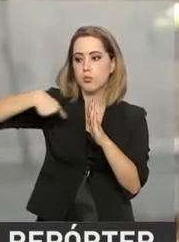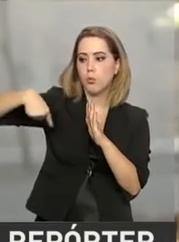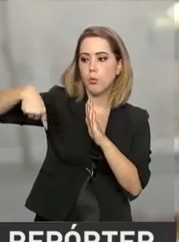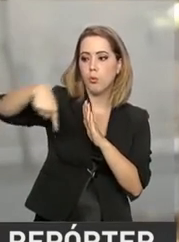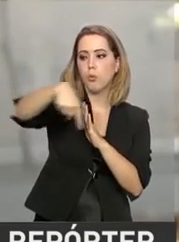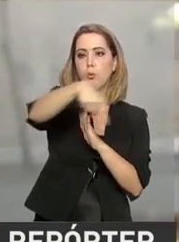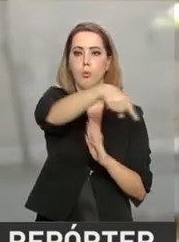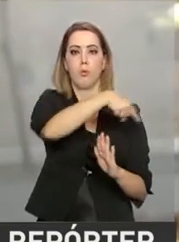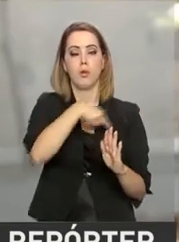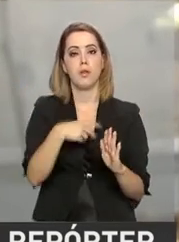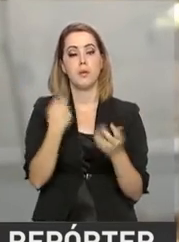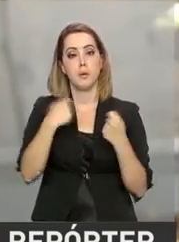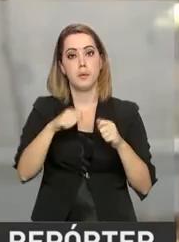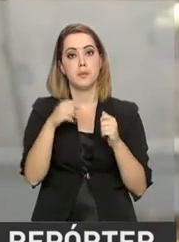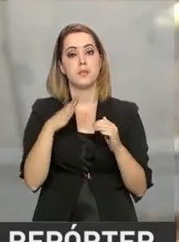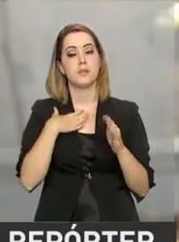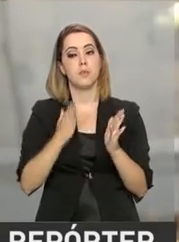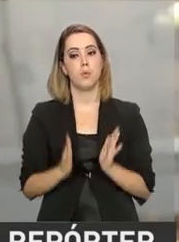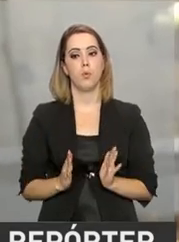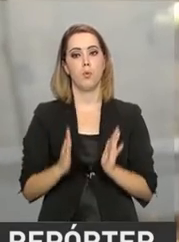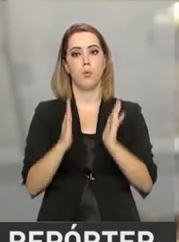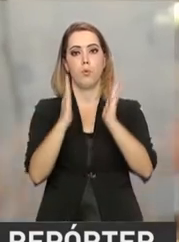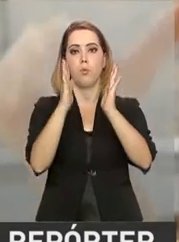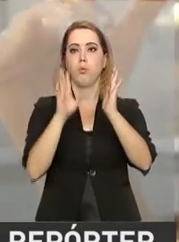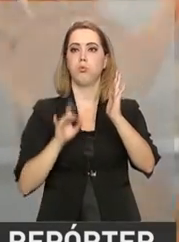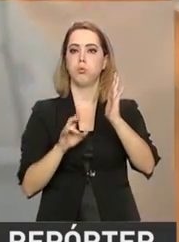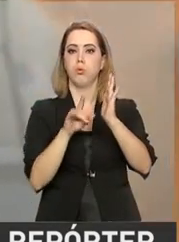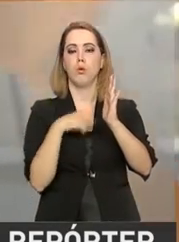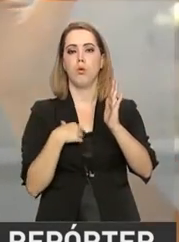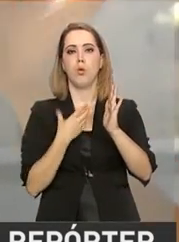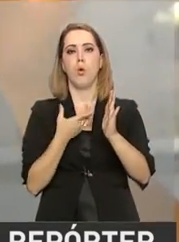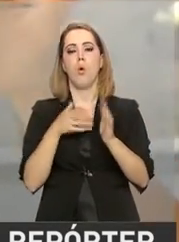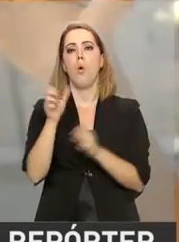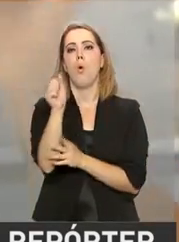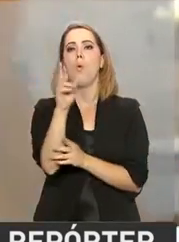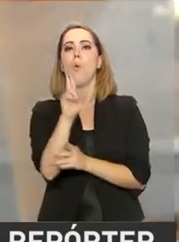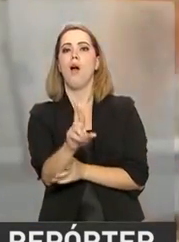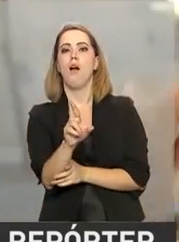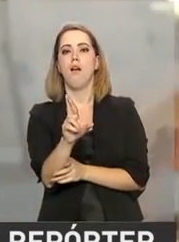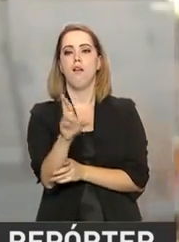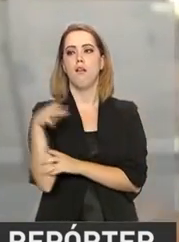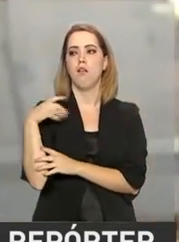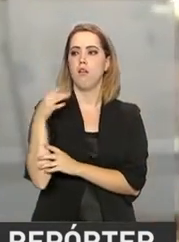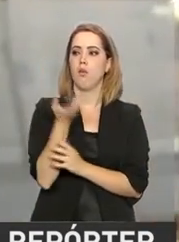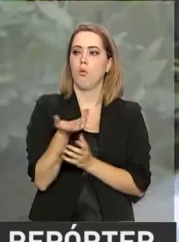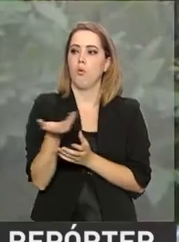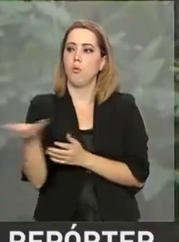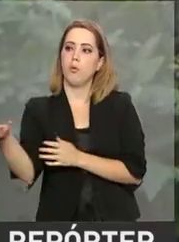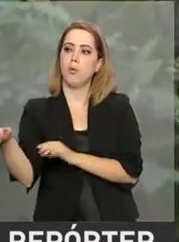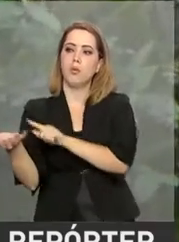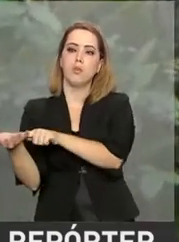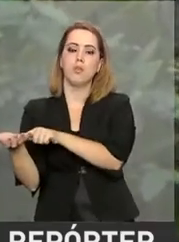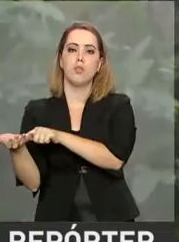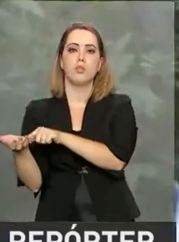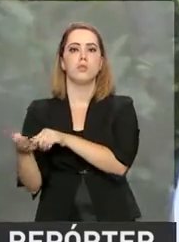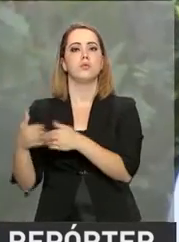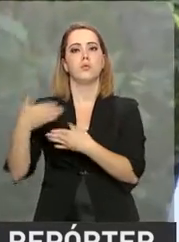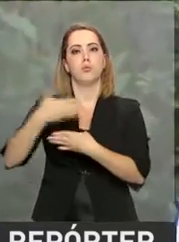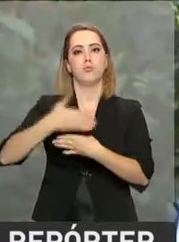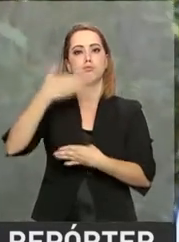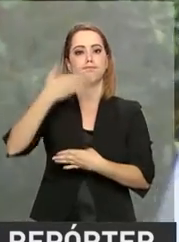buraco do elevador, quando você mora no prédio, ou a bandeja do ar-condicionado, que fica para o lado de fora. E mesmo só